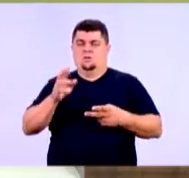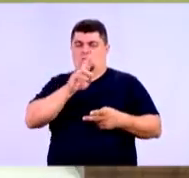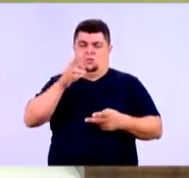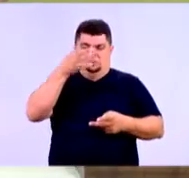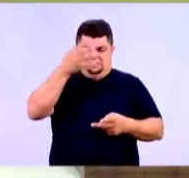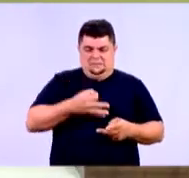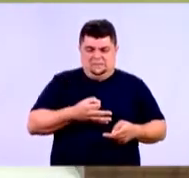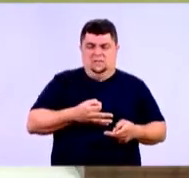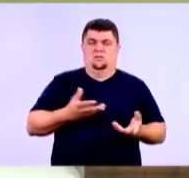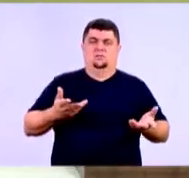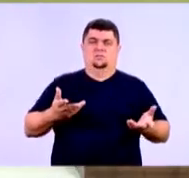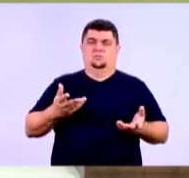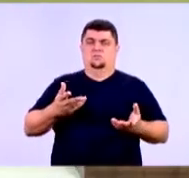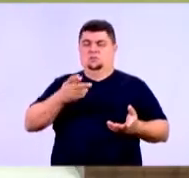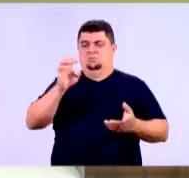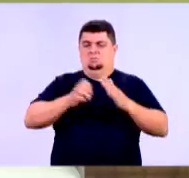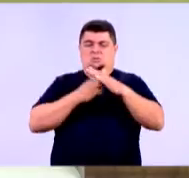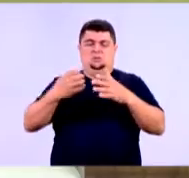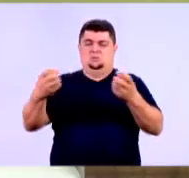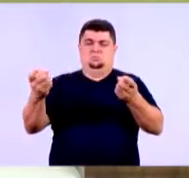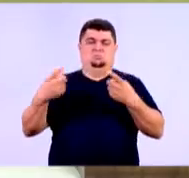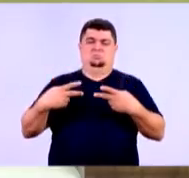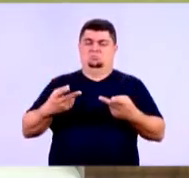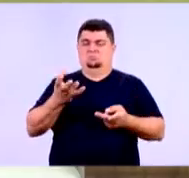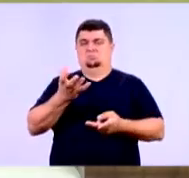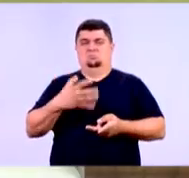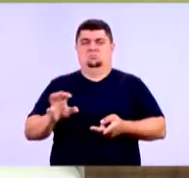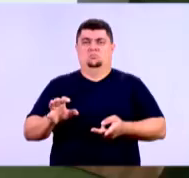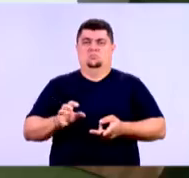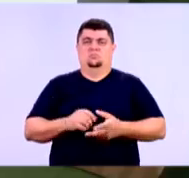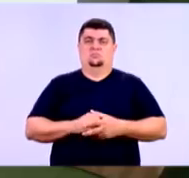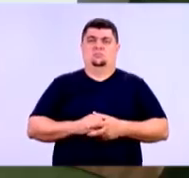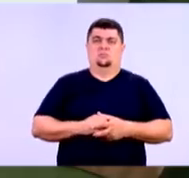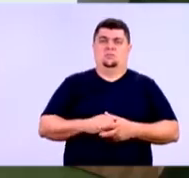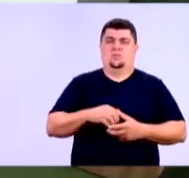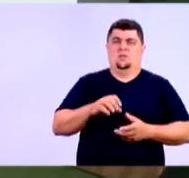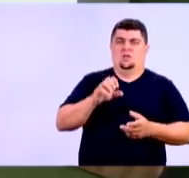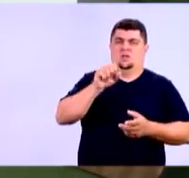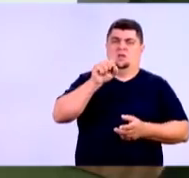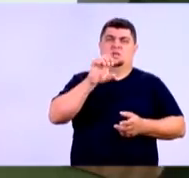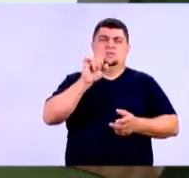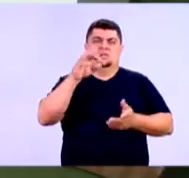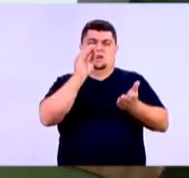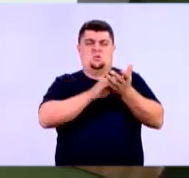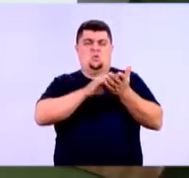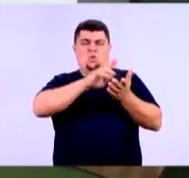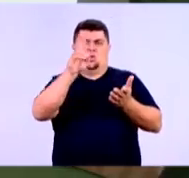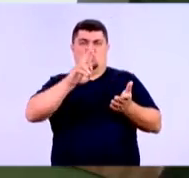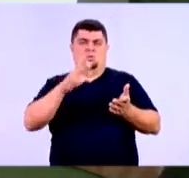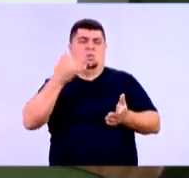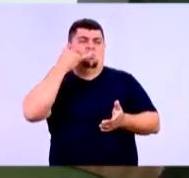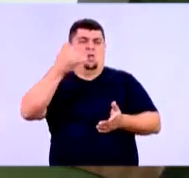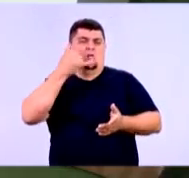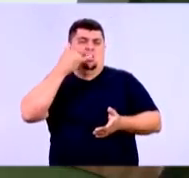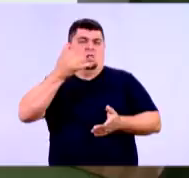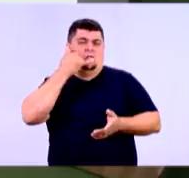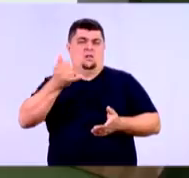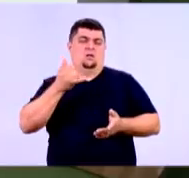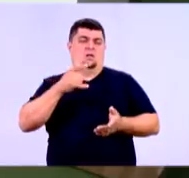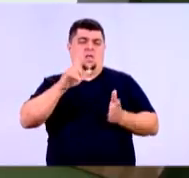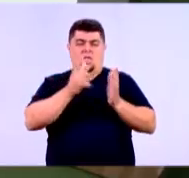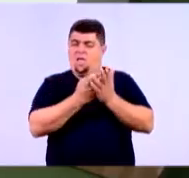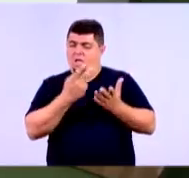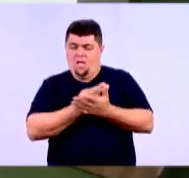o meu nome tá limpo, né? Colocar no Serasa me liga todo dia. Eu coloquei o Serasa indevidamente. Você